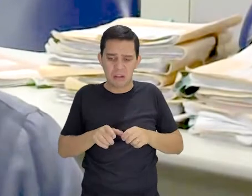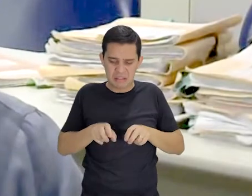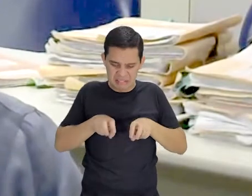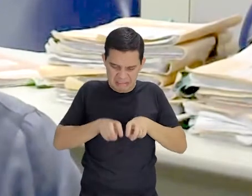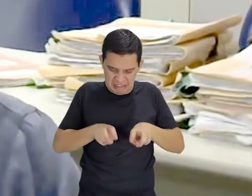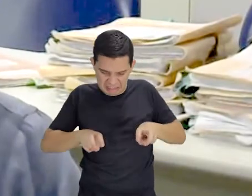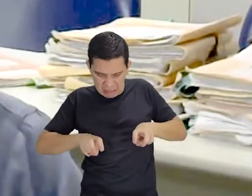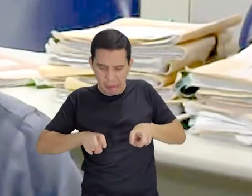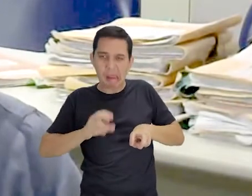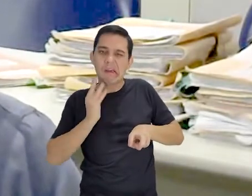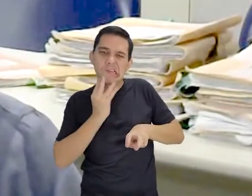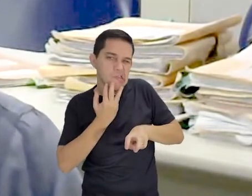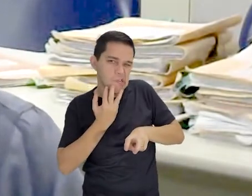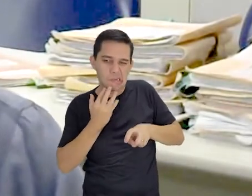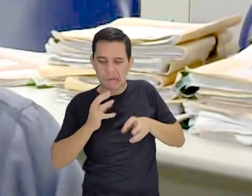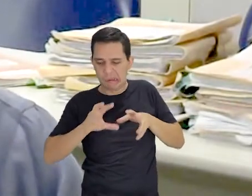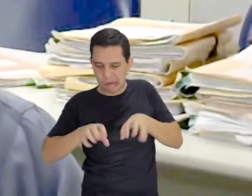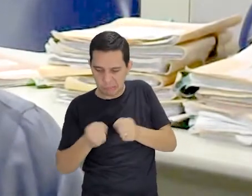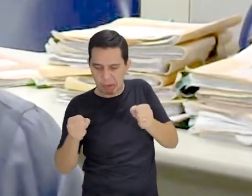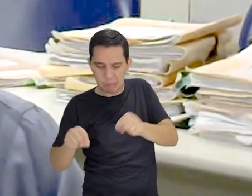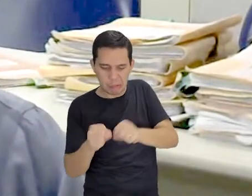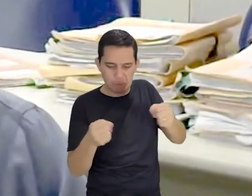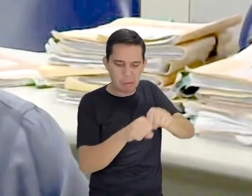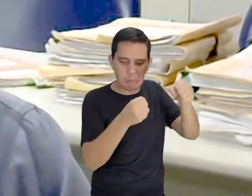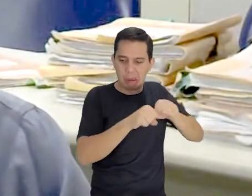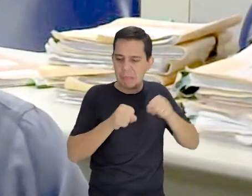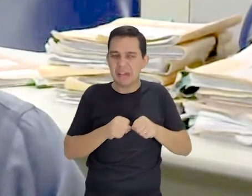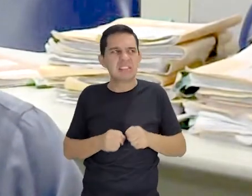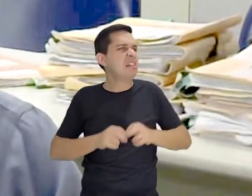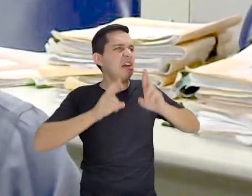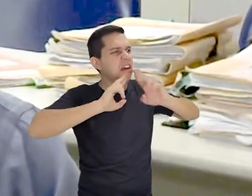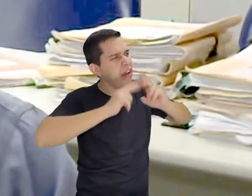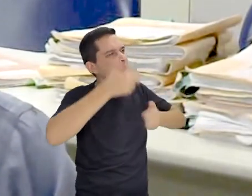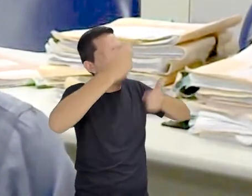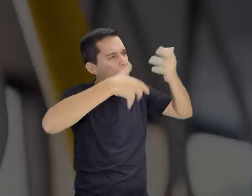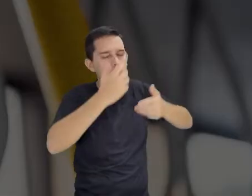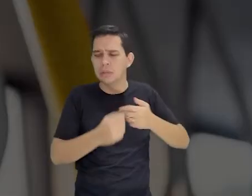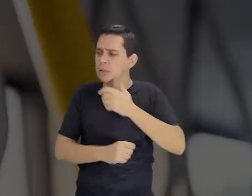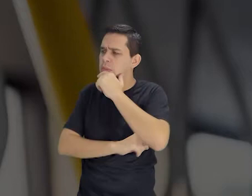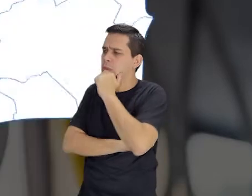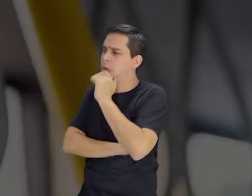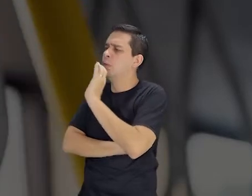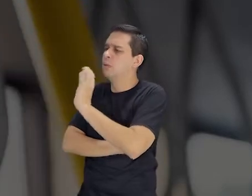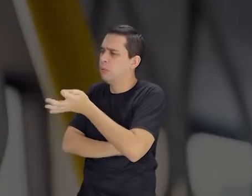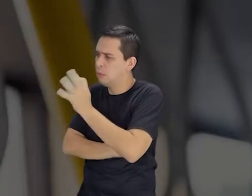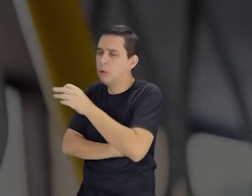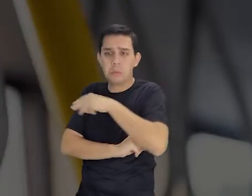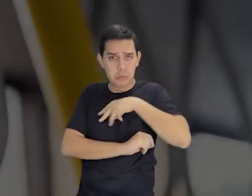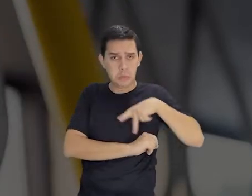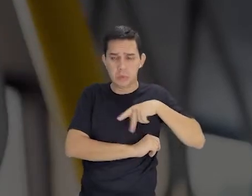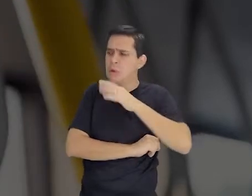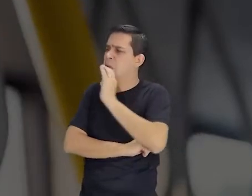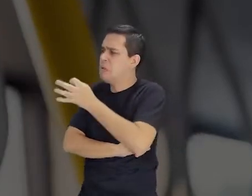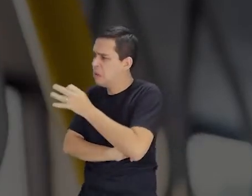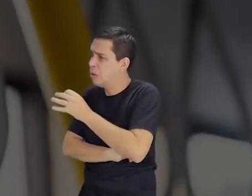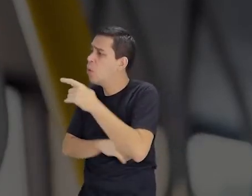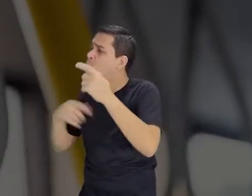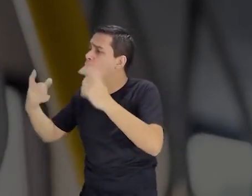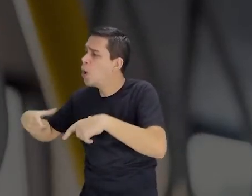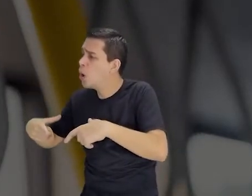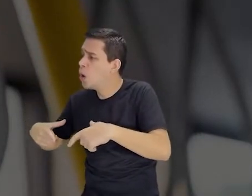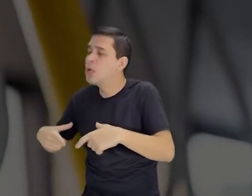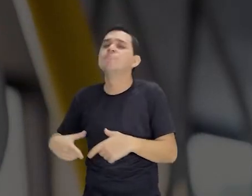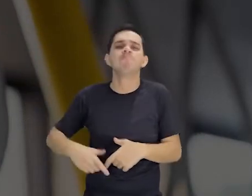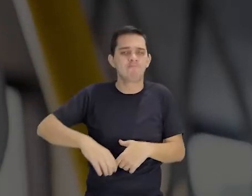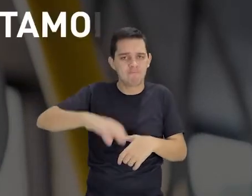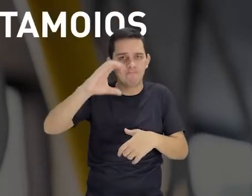precários, instalações precárias. E essa denúncia ela se referia principalmente ao 2º Distrito de Cabo Frio, onde estão as localidades